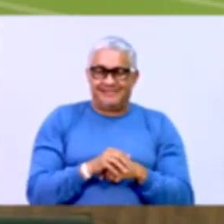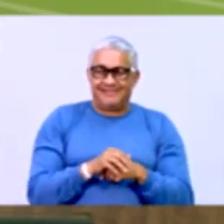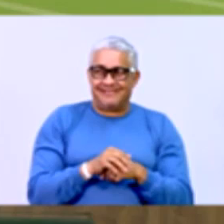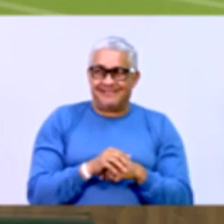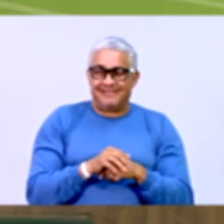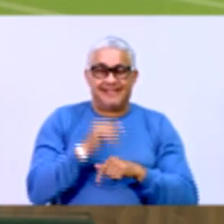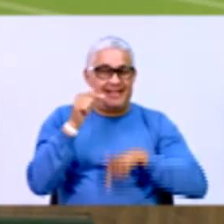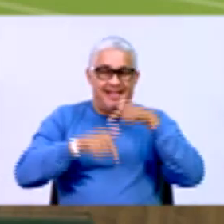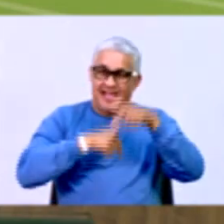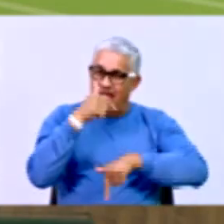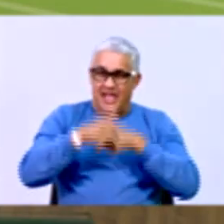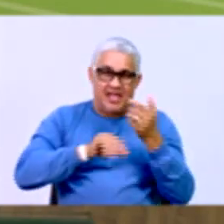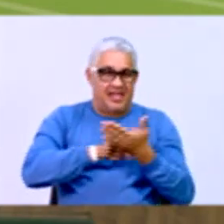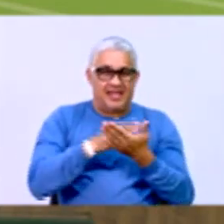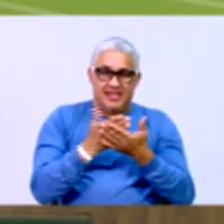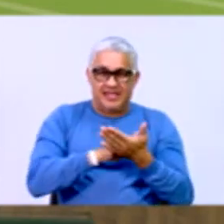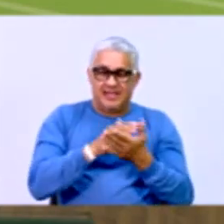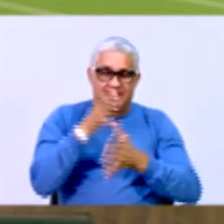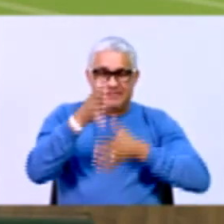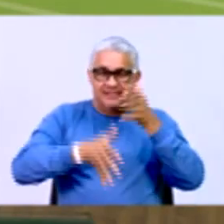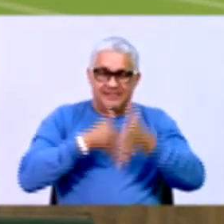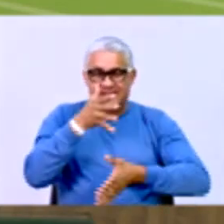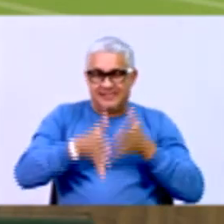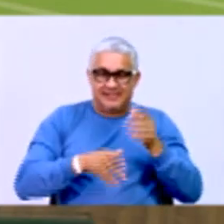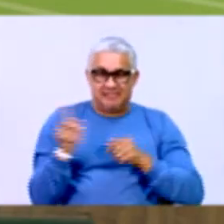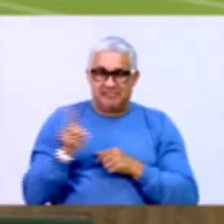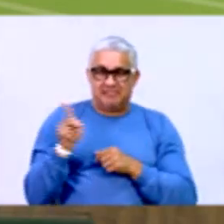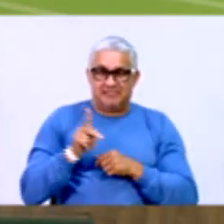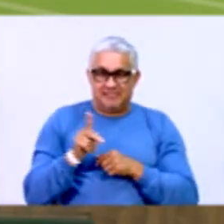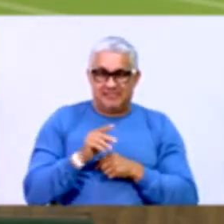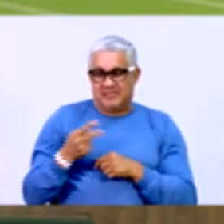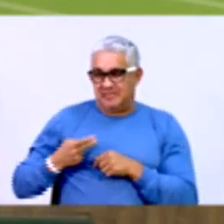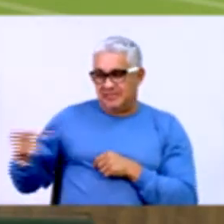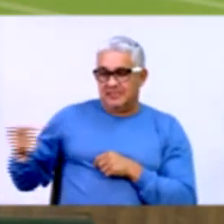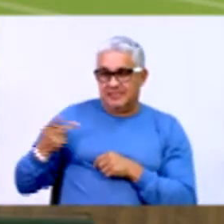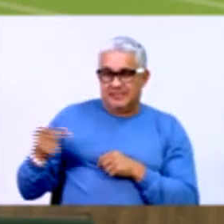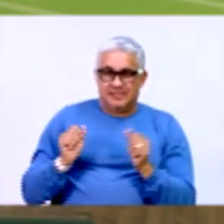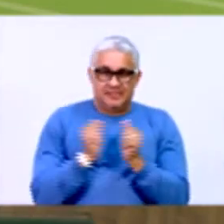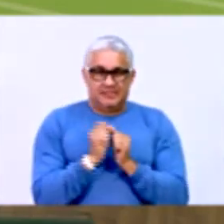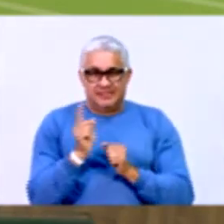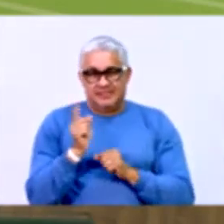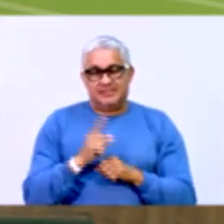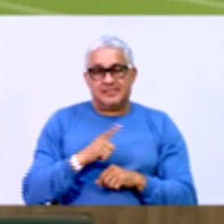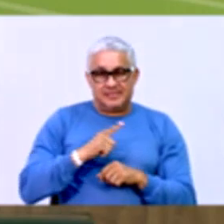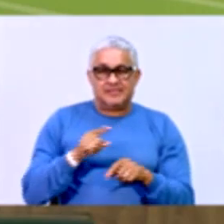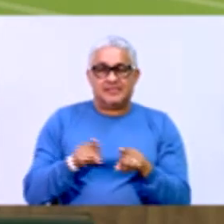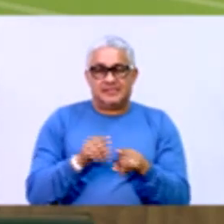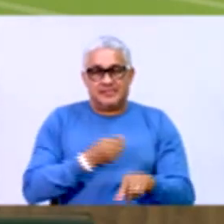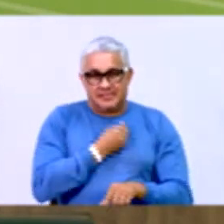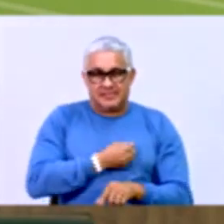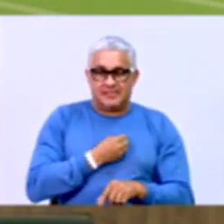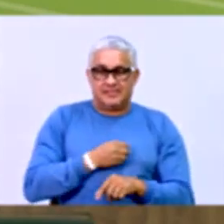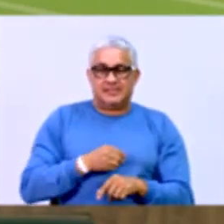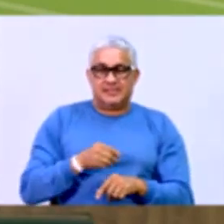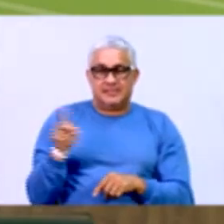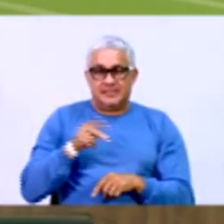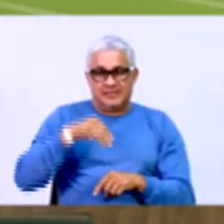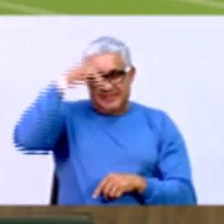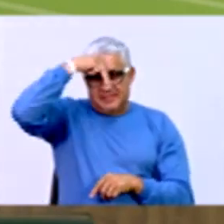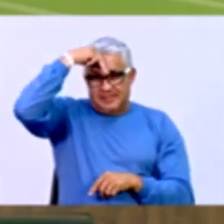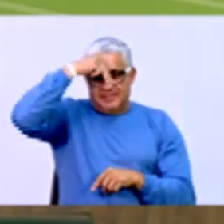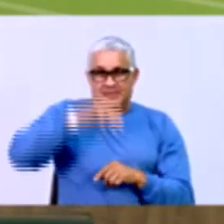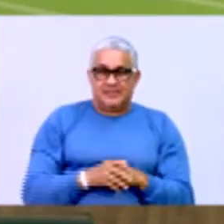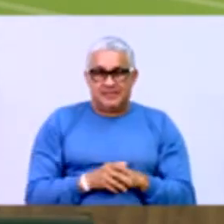quanto ele trabalha, o nosso intérprete de Libras. Então não é só o professor Cláudio, o professor Lilo que está aqui com vocês. Sempre está aí o nosso professor Marcos, a